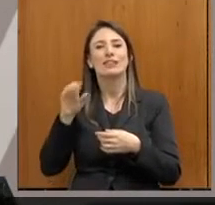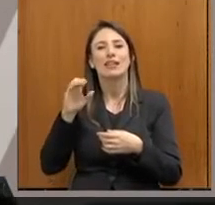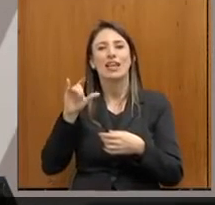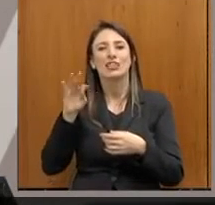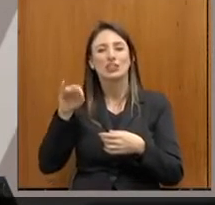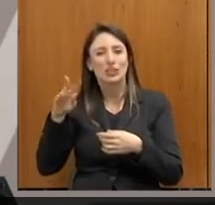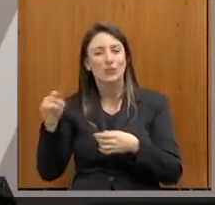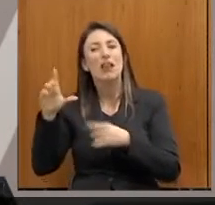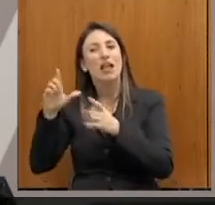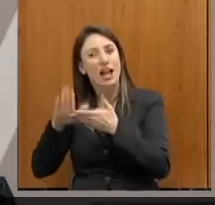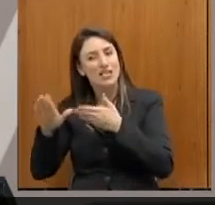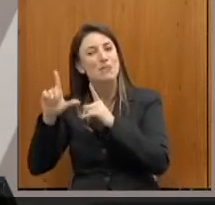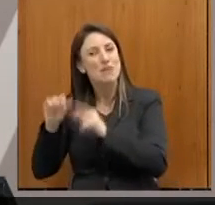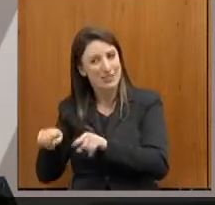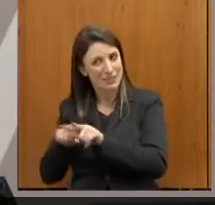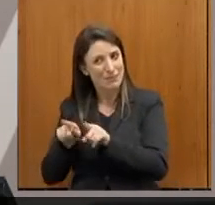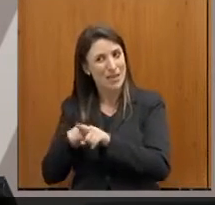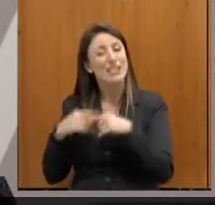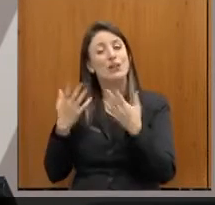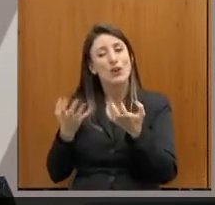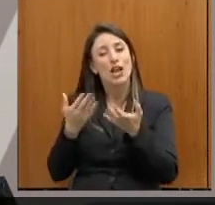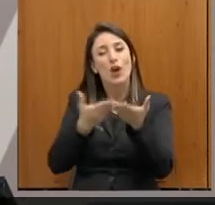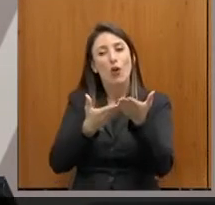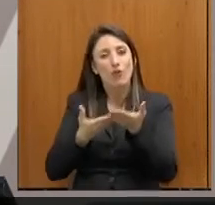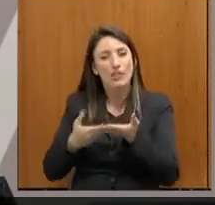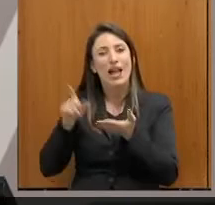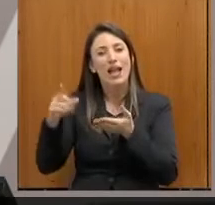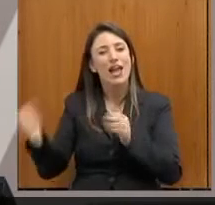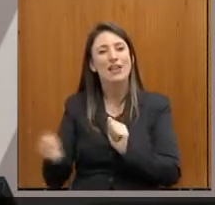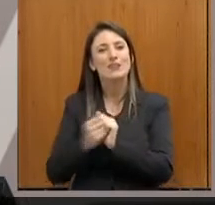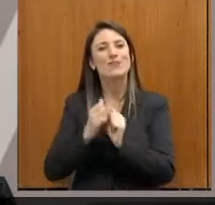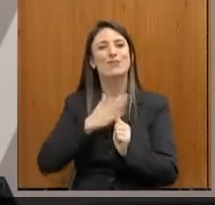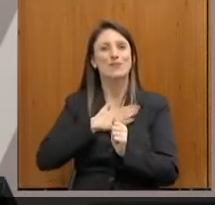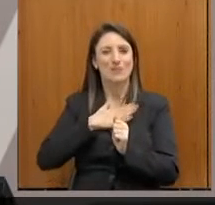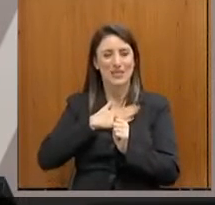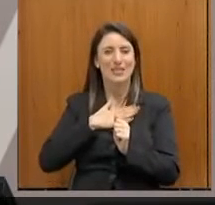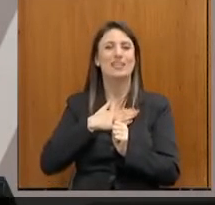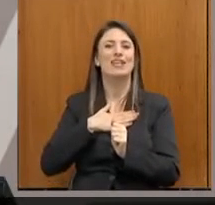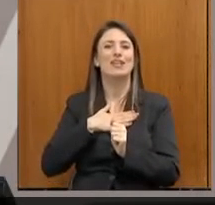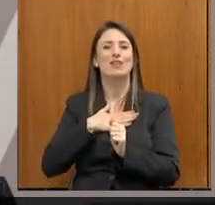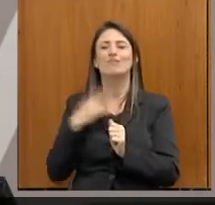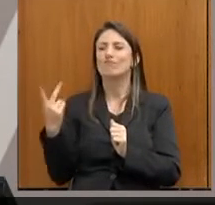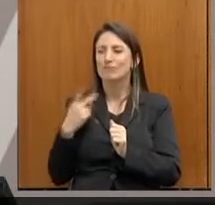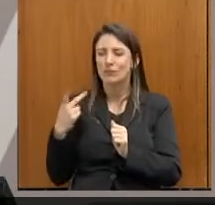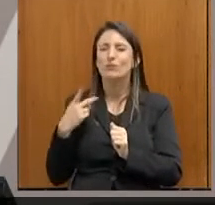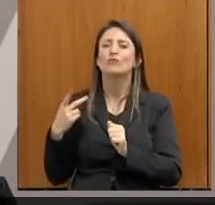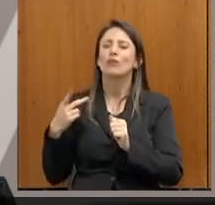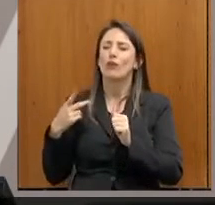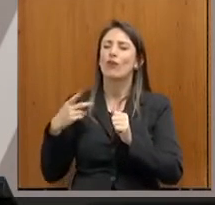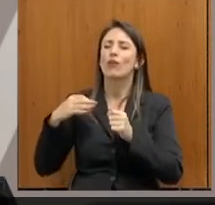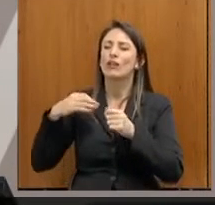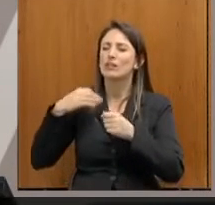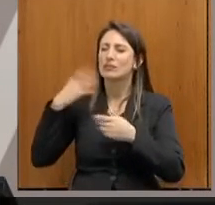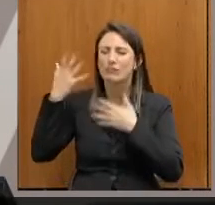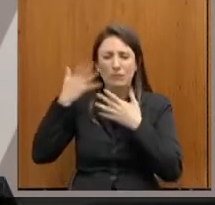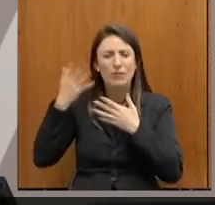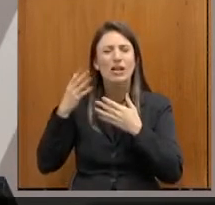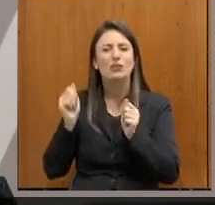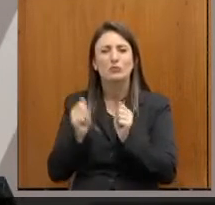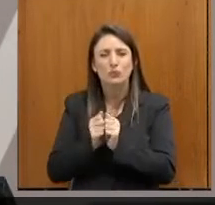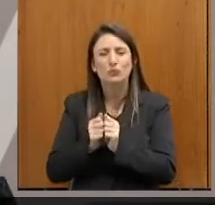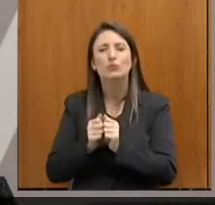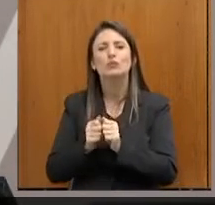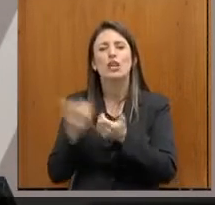de viver o discurso e também venha fazer as economias que faço no meu gabinete e eliminar o cabide